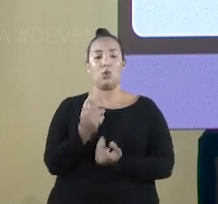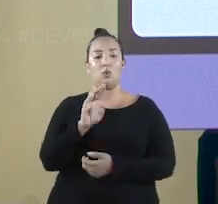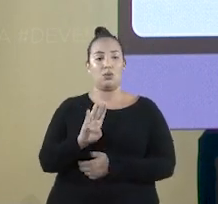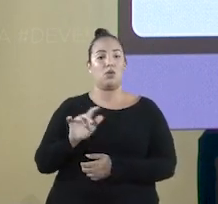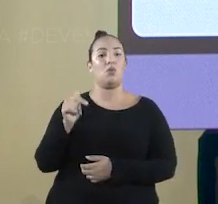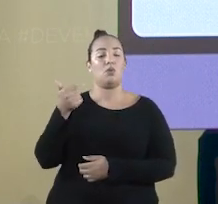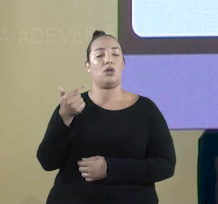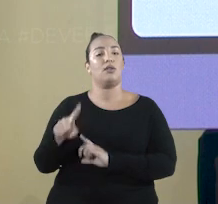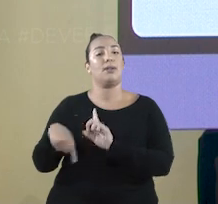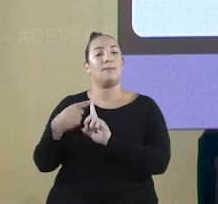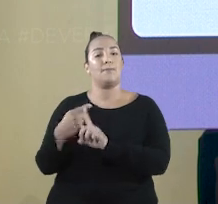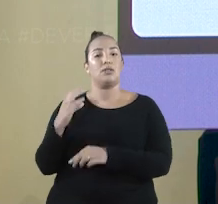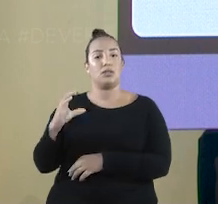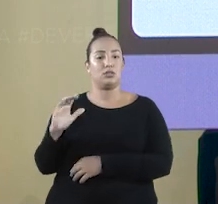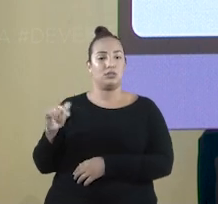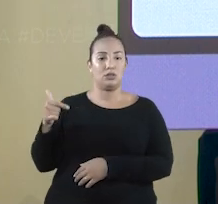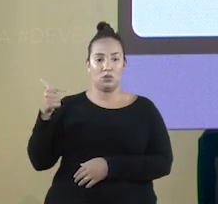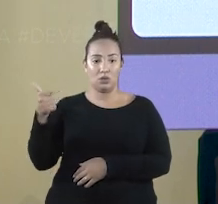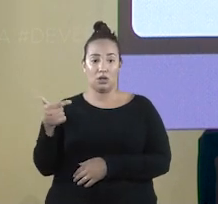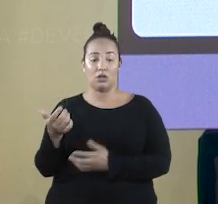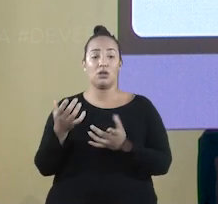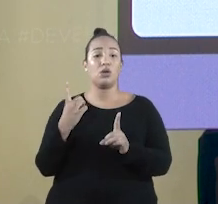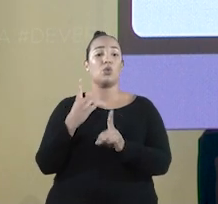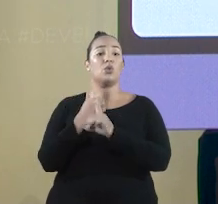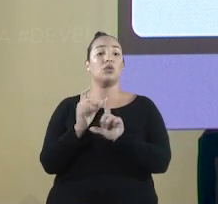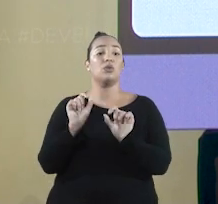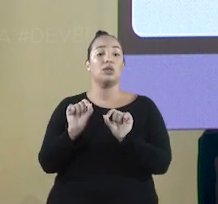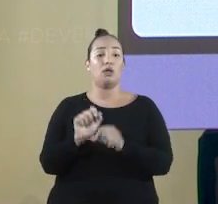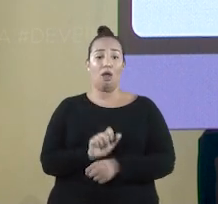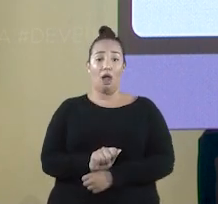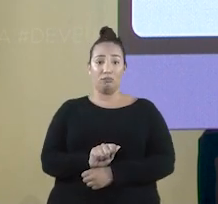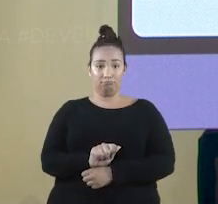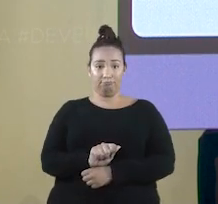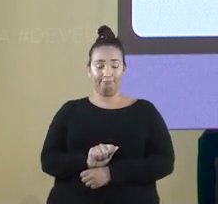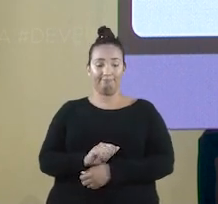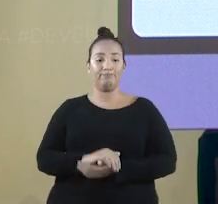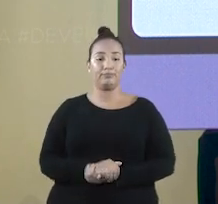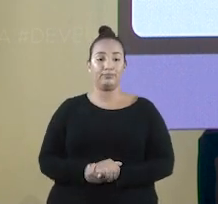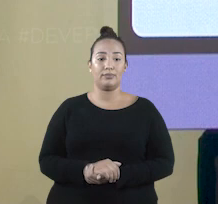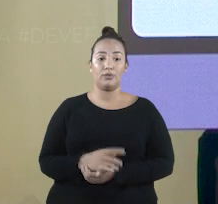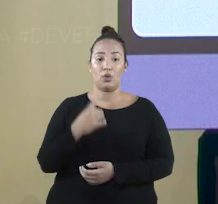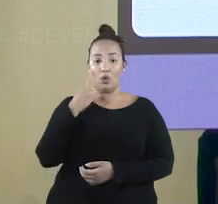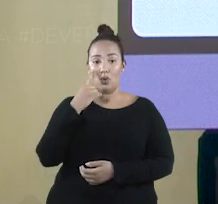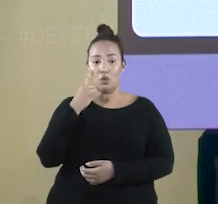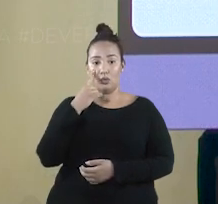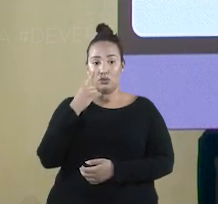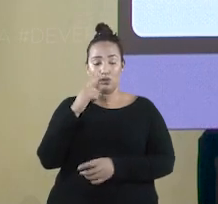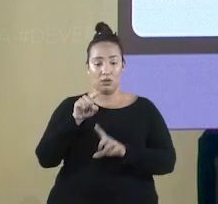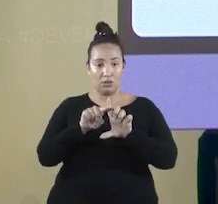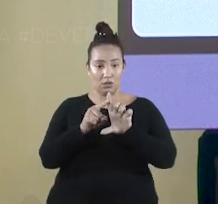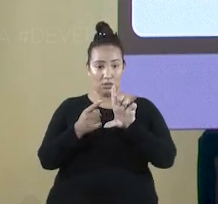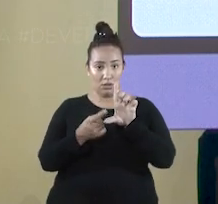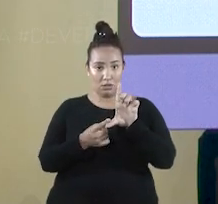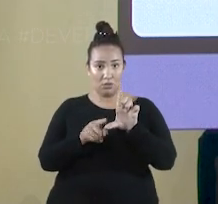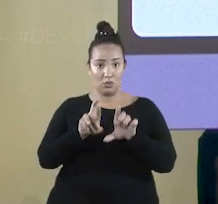ao quadrado mais C ao quadrado. Queremos encontrar a medida de A, ok? Ó, esse ângulo aqui